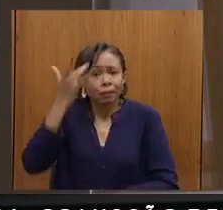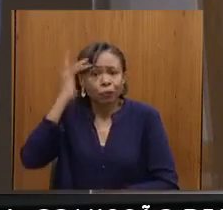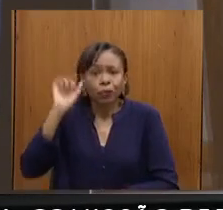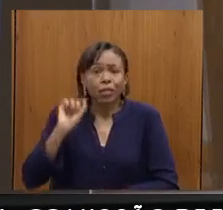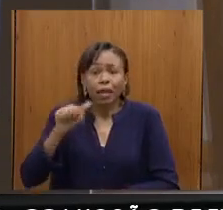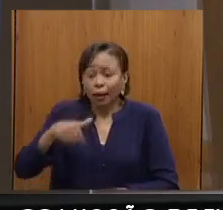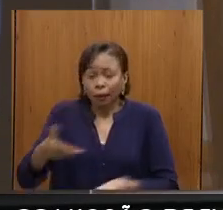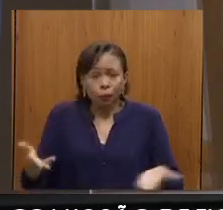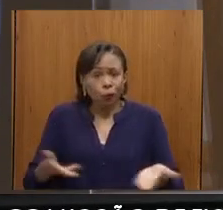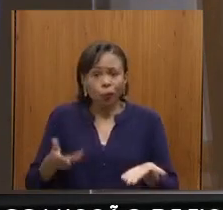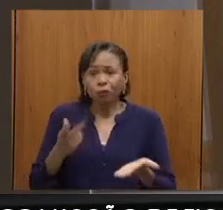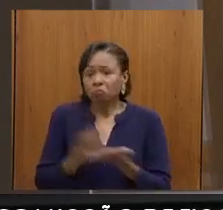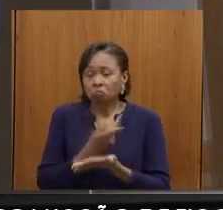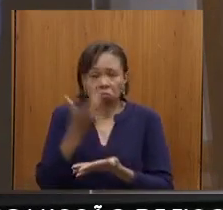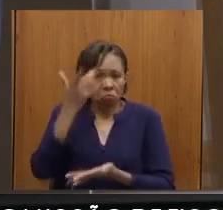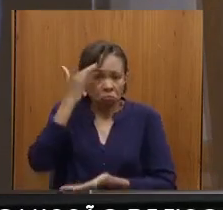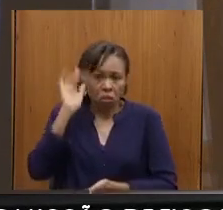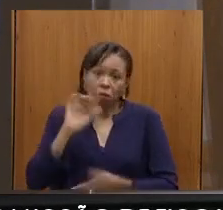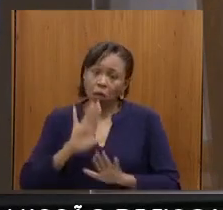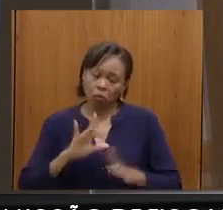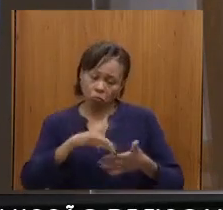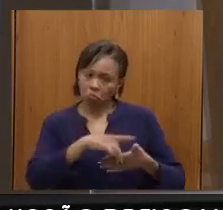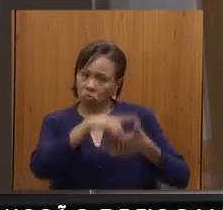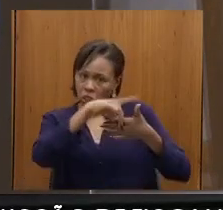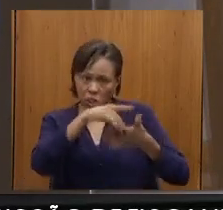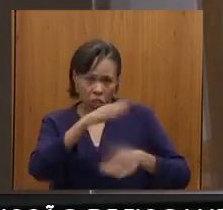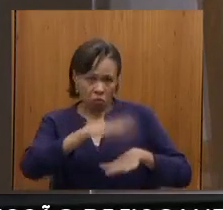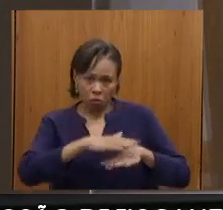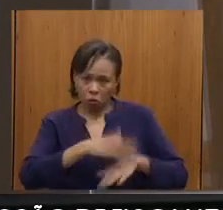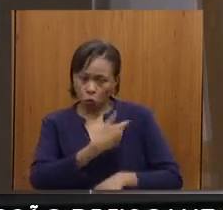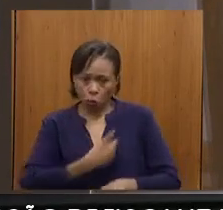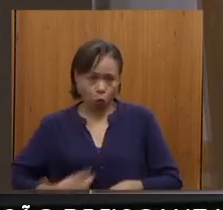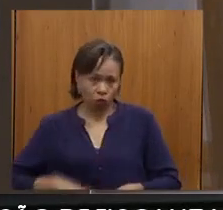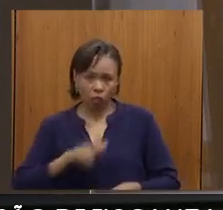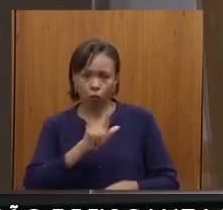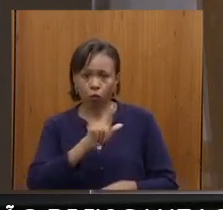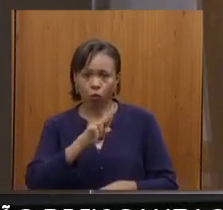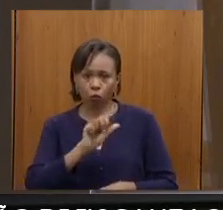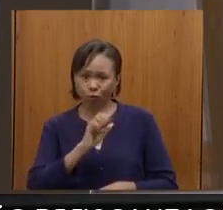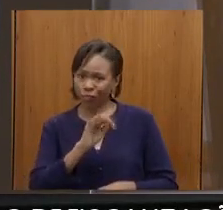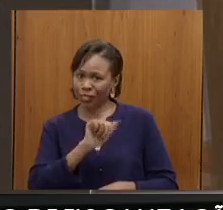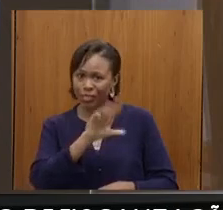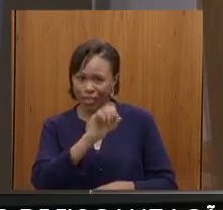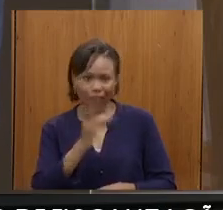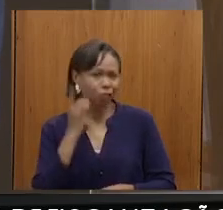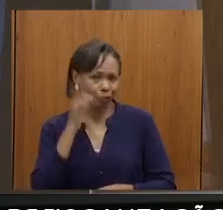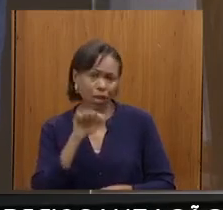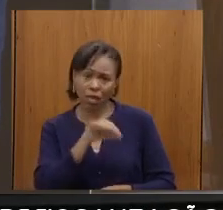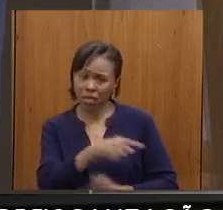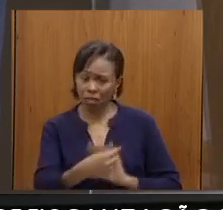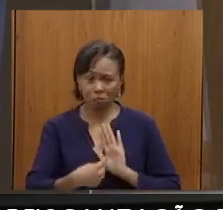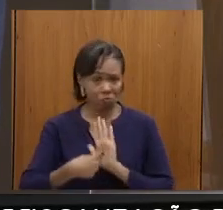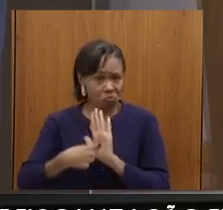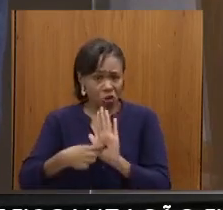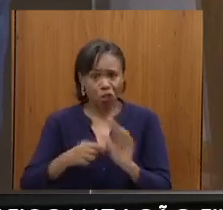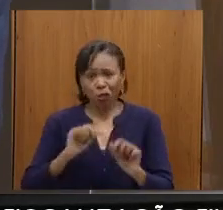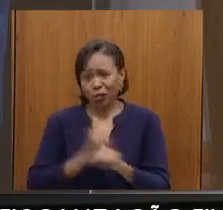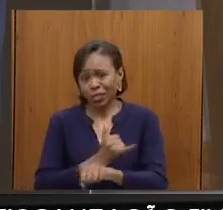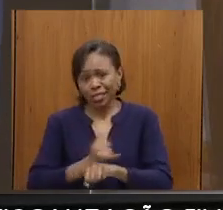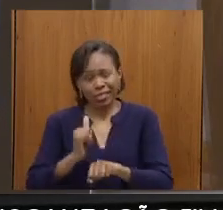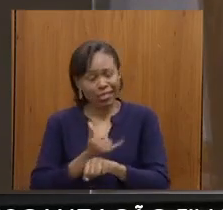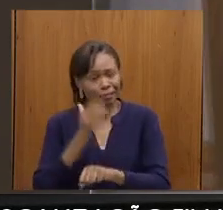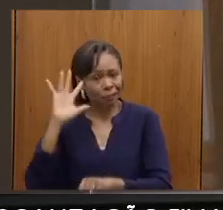nesse momento, mas aí cabe ao líder de governo, deputado Gustavo Aladares, apontar aí os caminhos para a